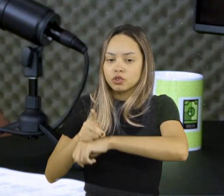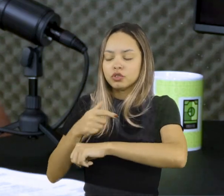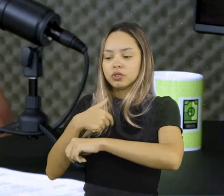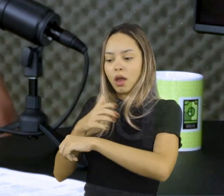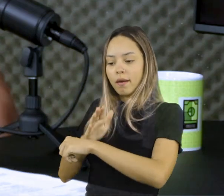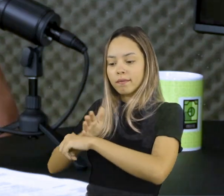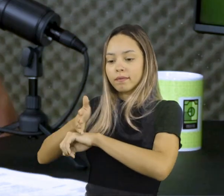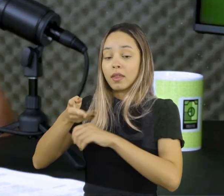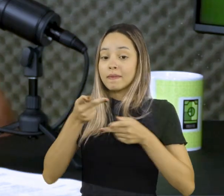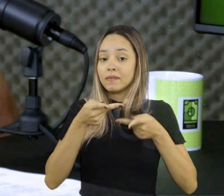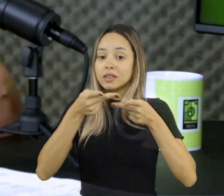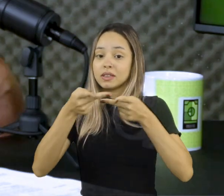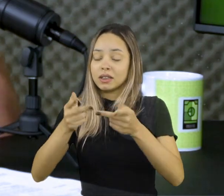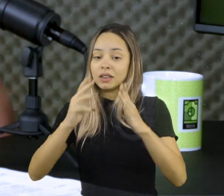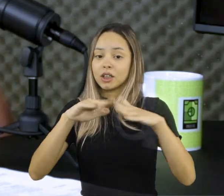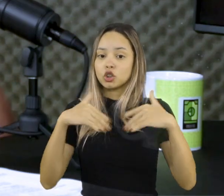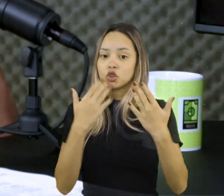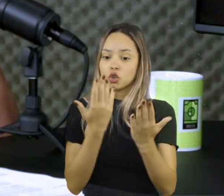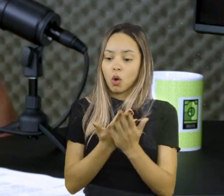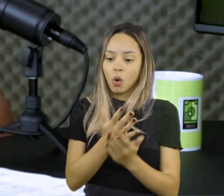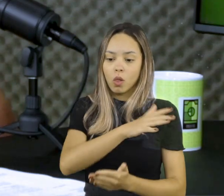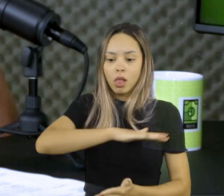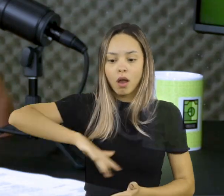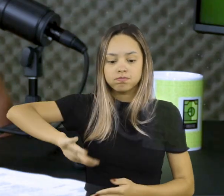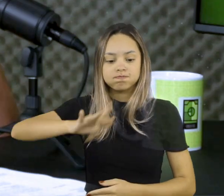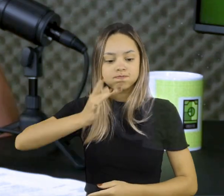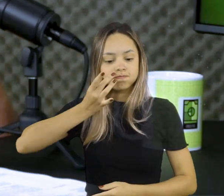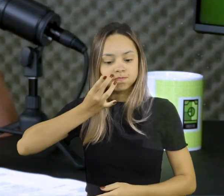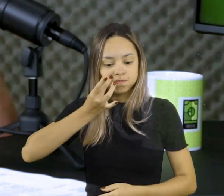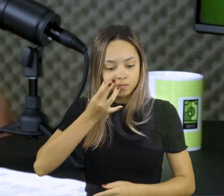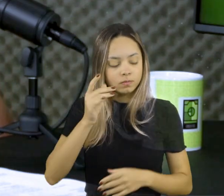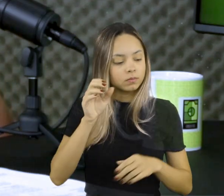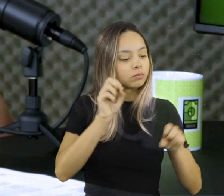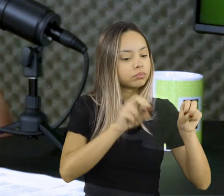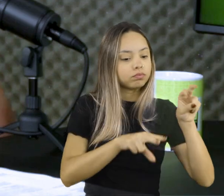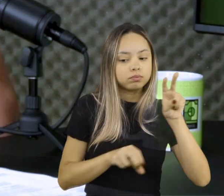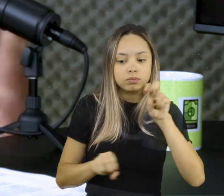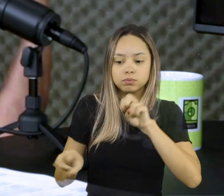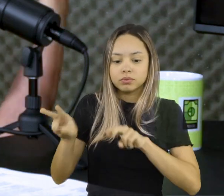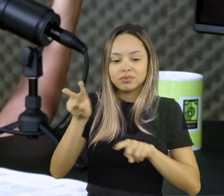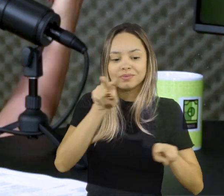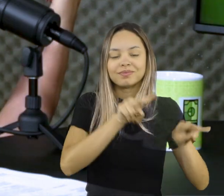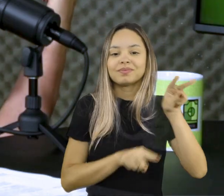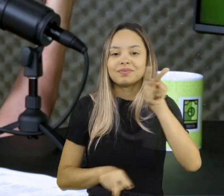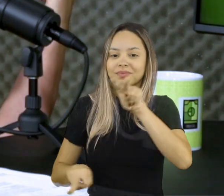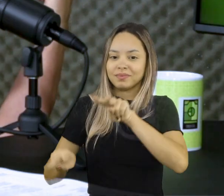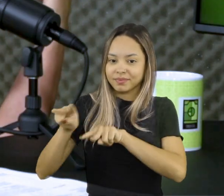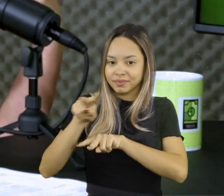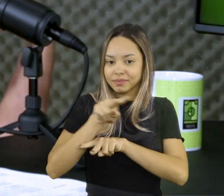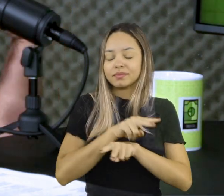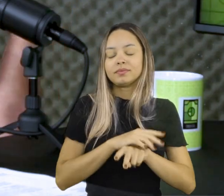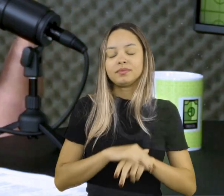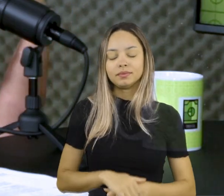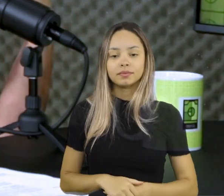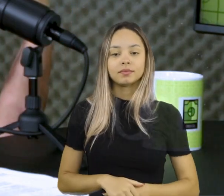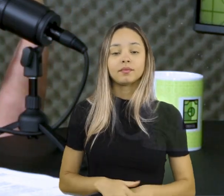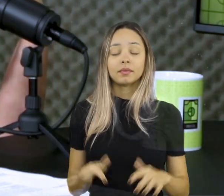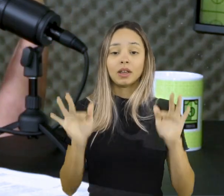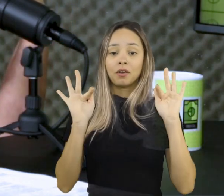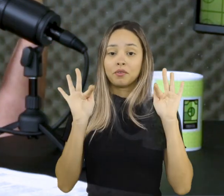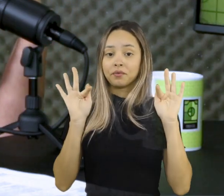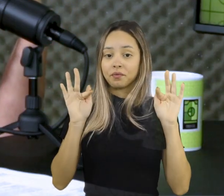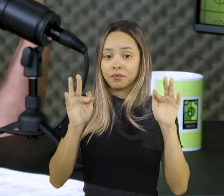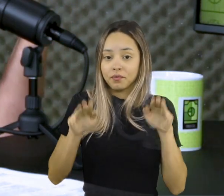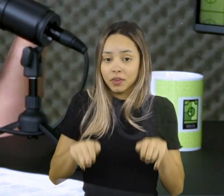escola, ele vem para o campo e ele passa a observar. E ele tem que, por exemplo, ao final